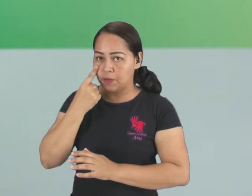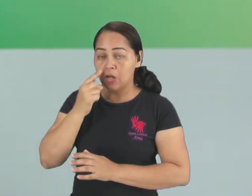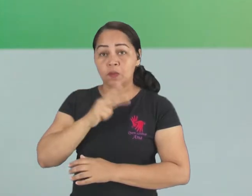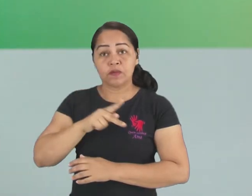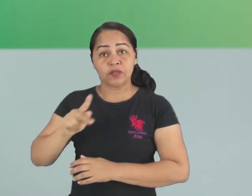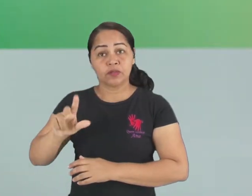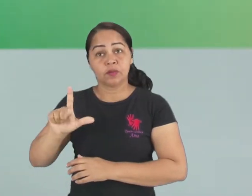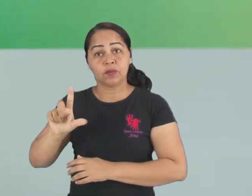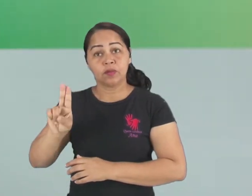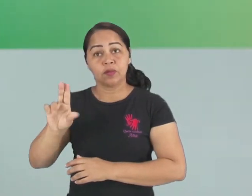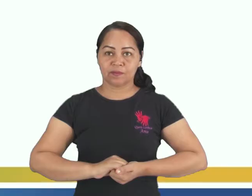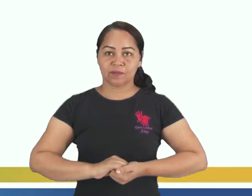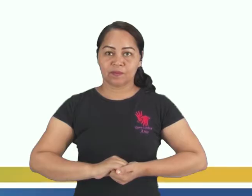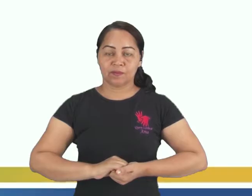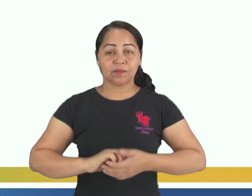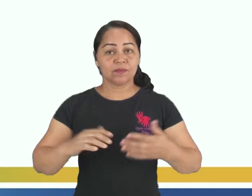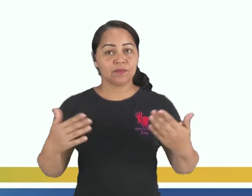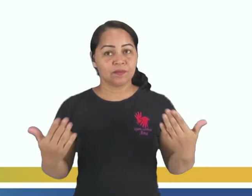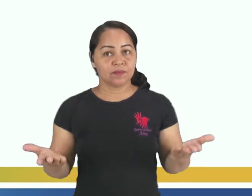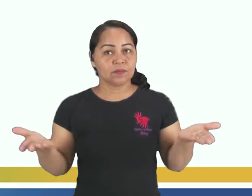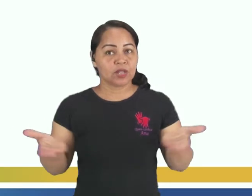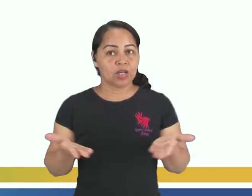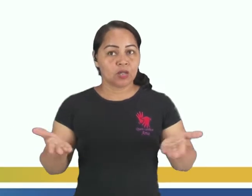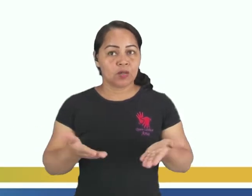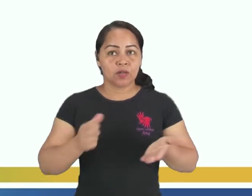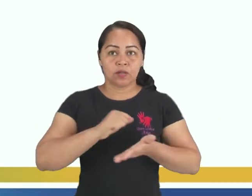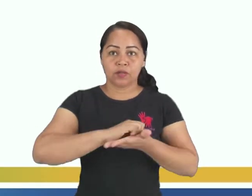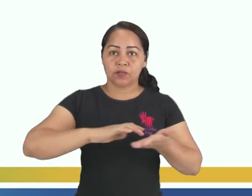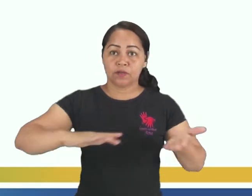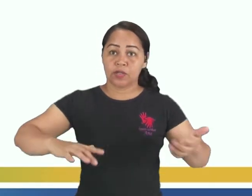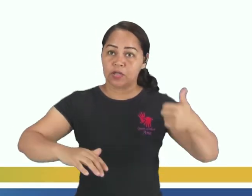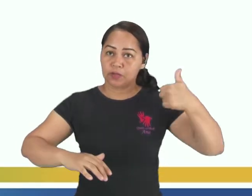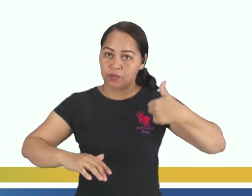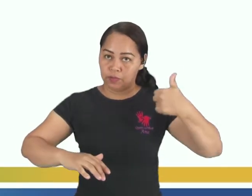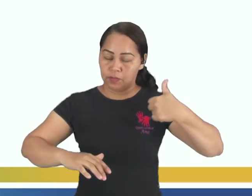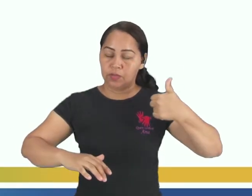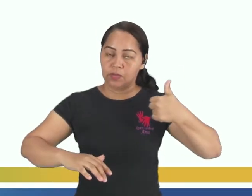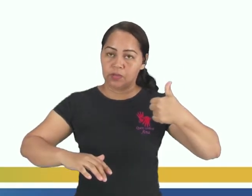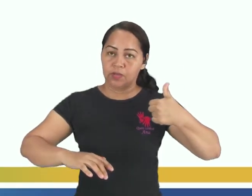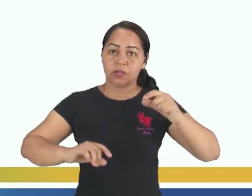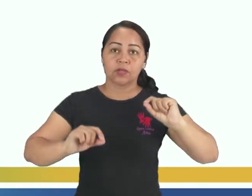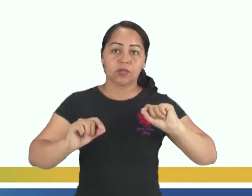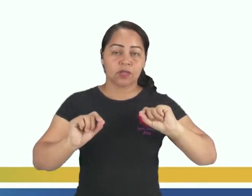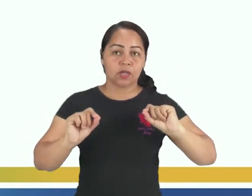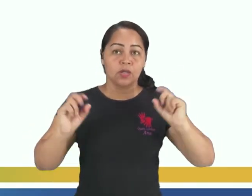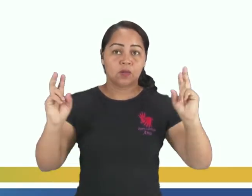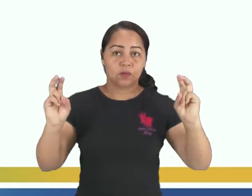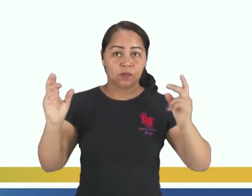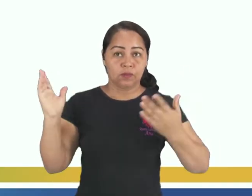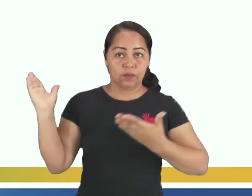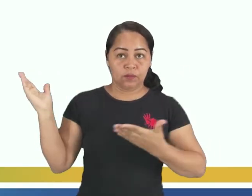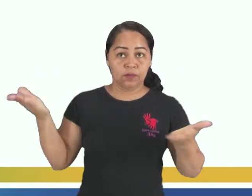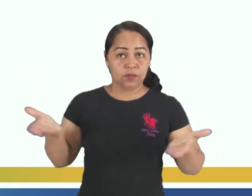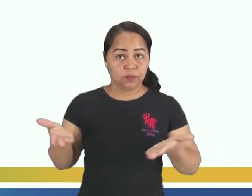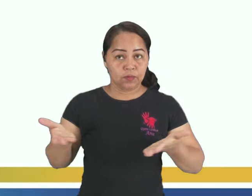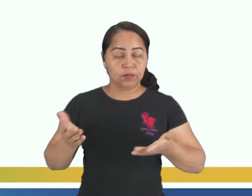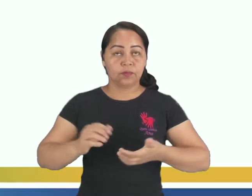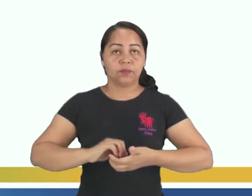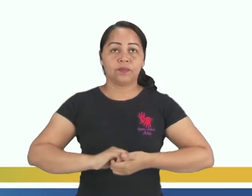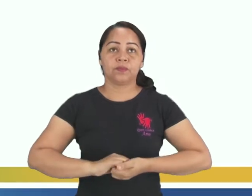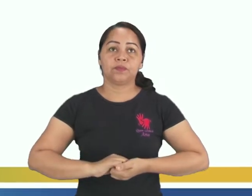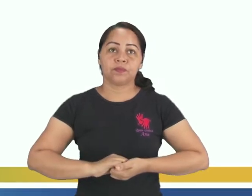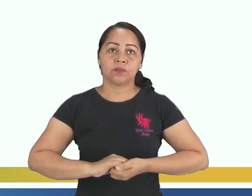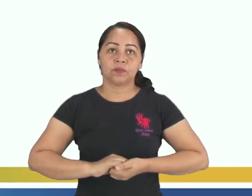matemática da rede pública do estado do Acre. Então agora vamos resolver o primeiro exercício aí que envolve racionalização de denominadores. Então